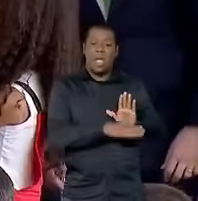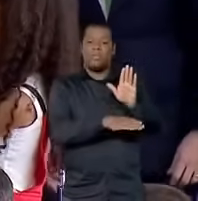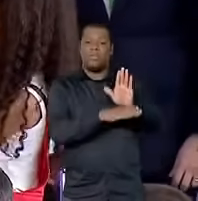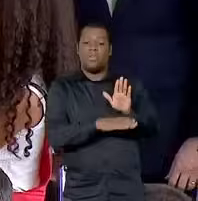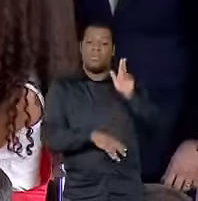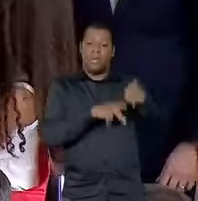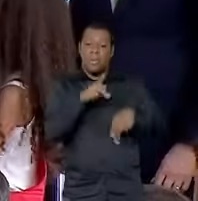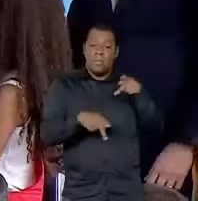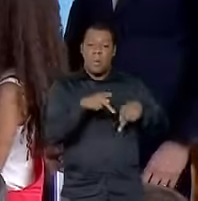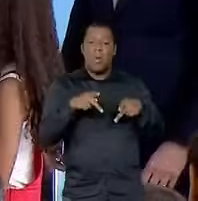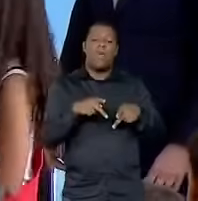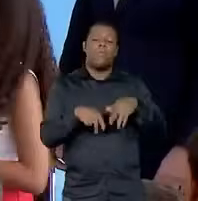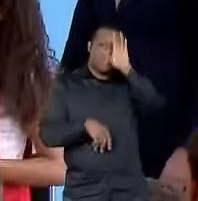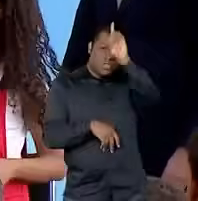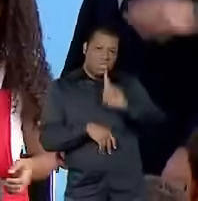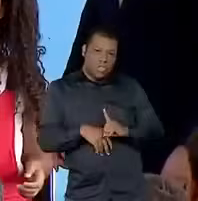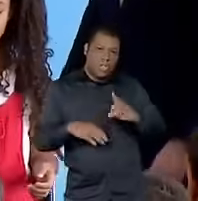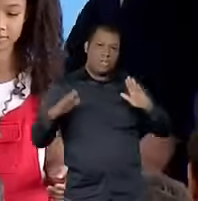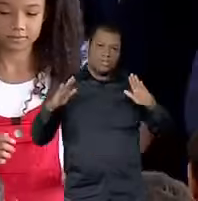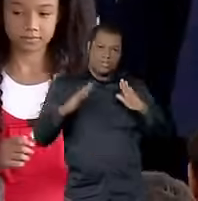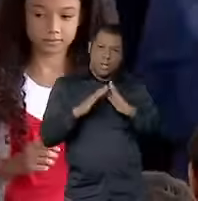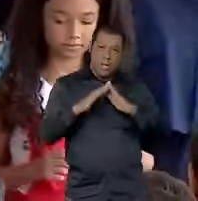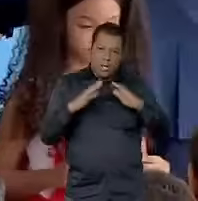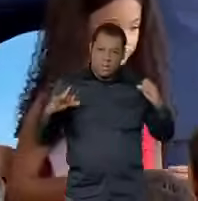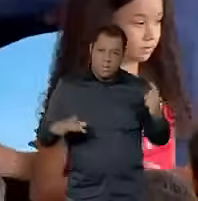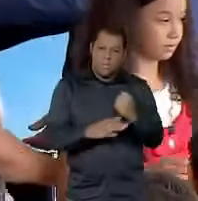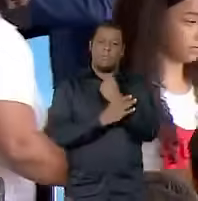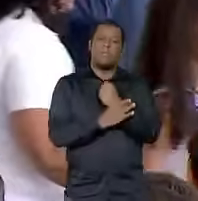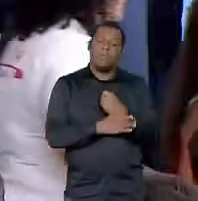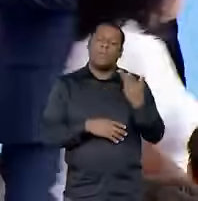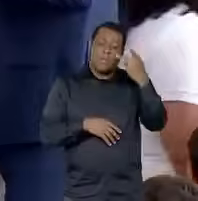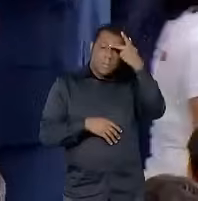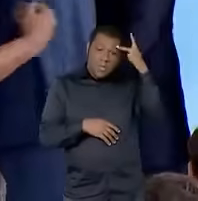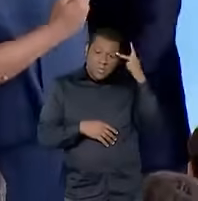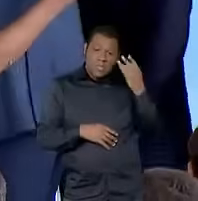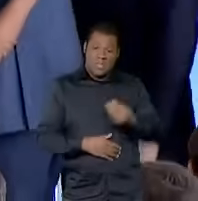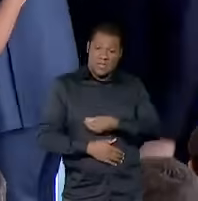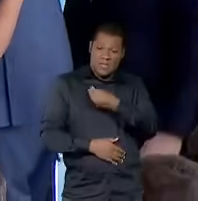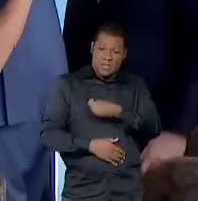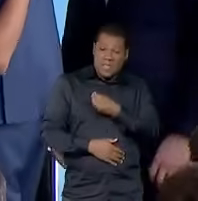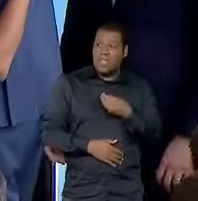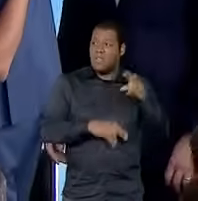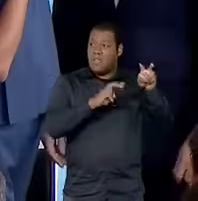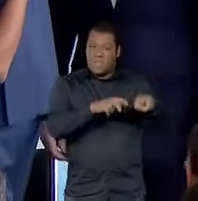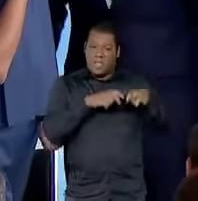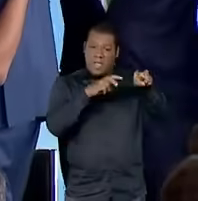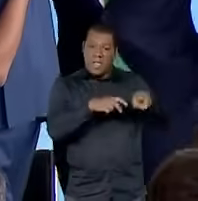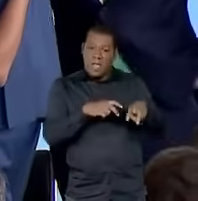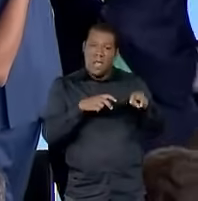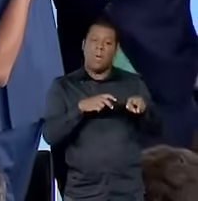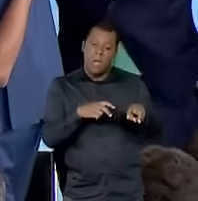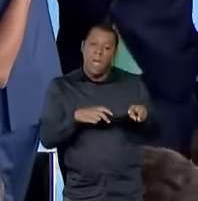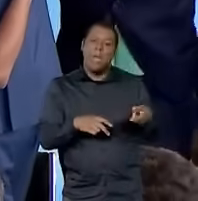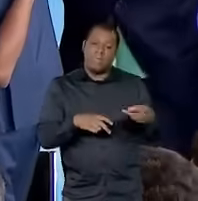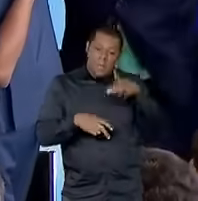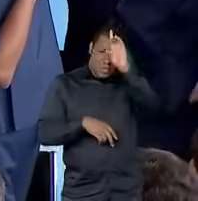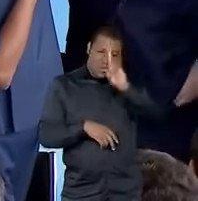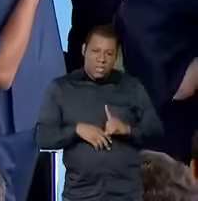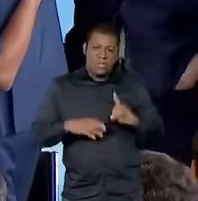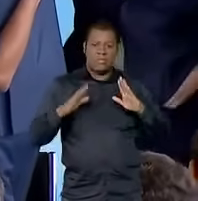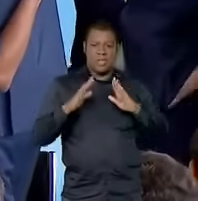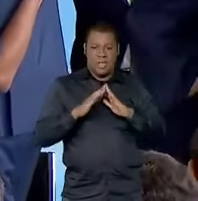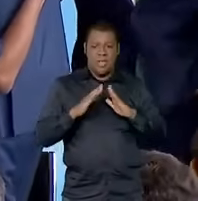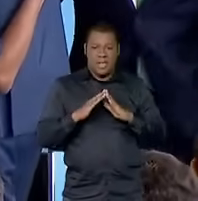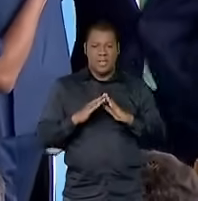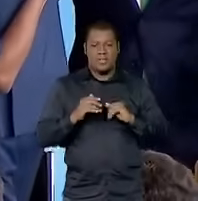moradia digna para pessoas que moram no campo, que vivem da atividade rural agropecuária. O presidente Lula está ali